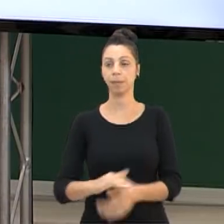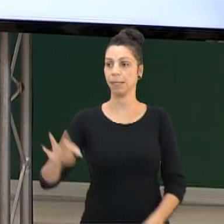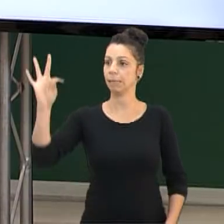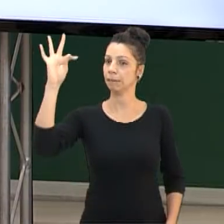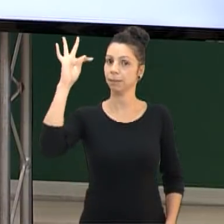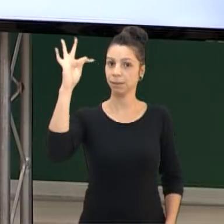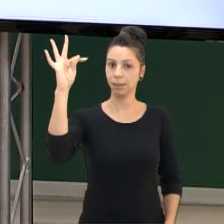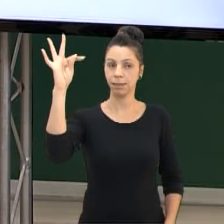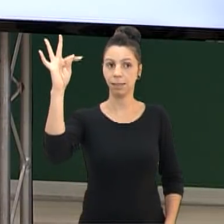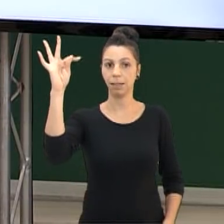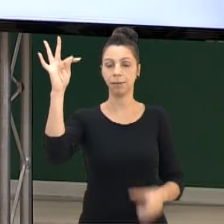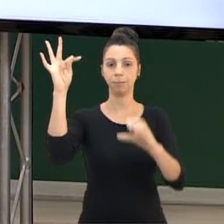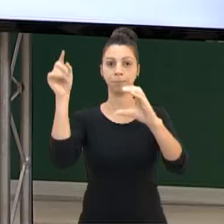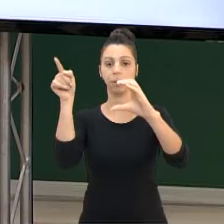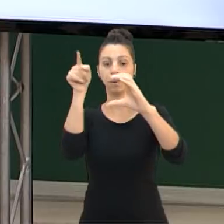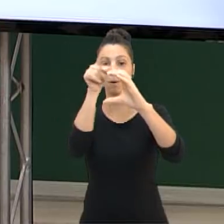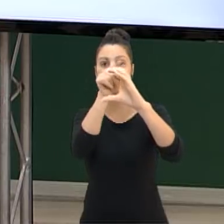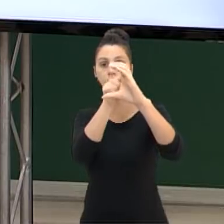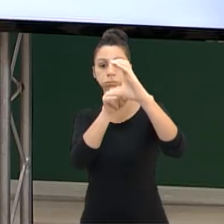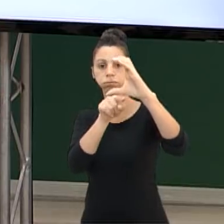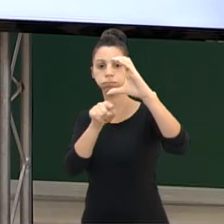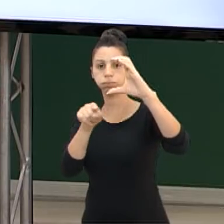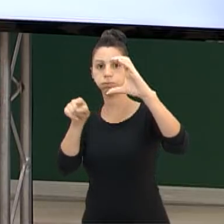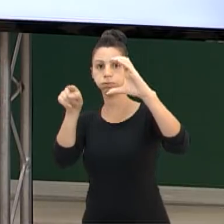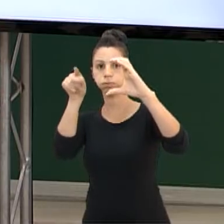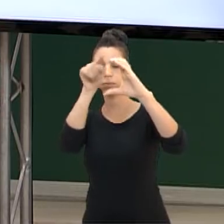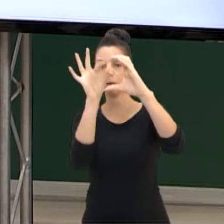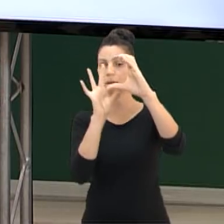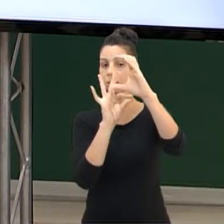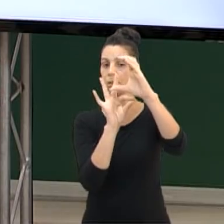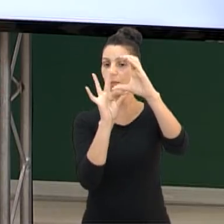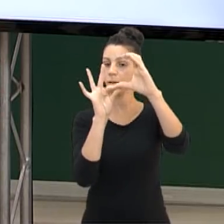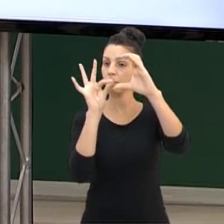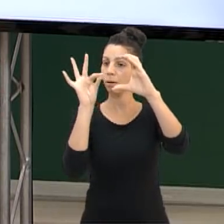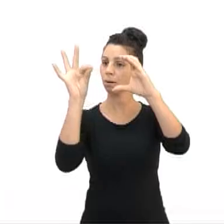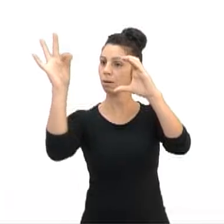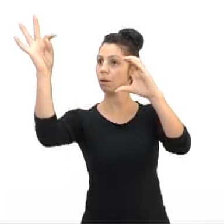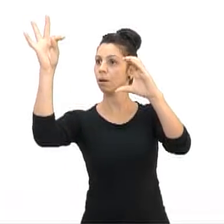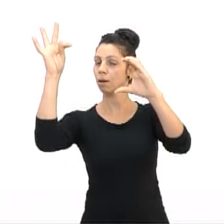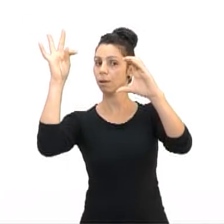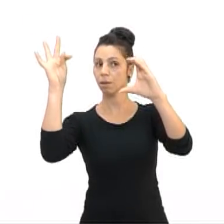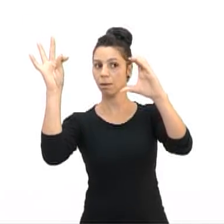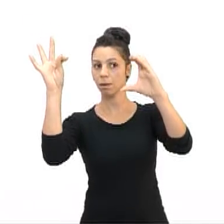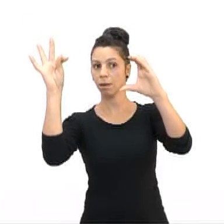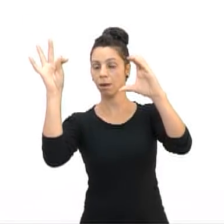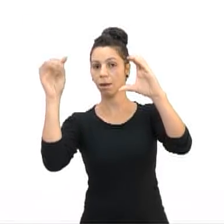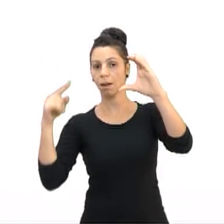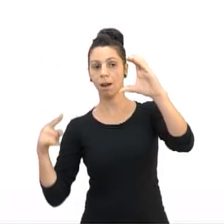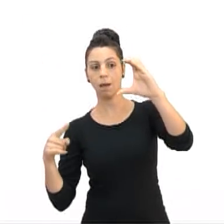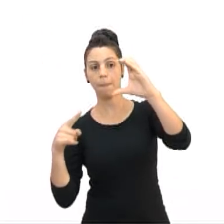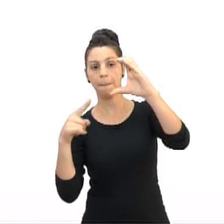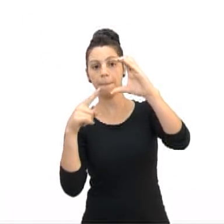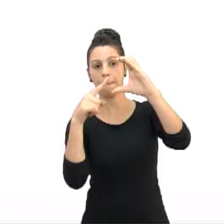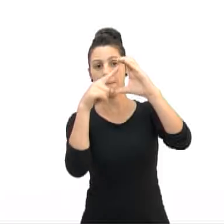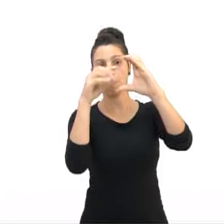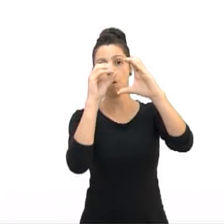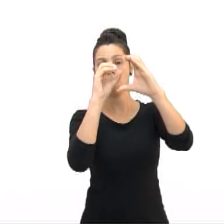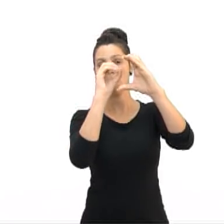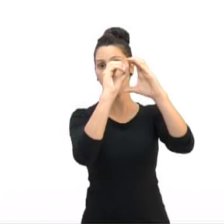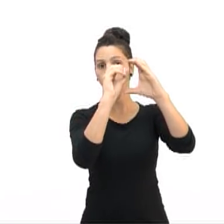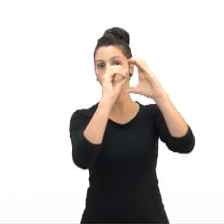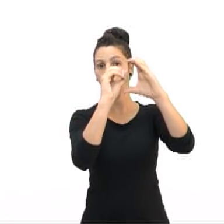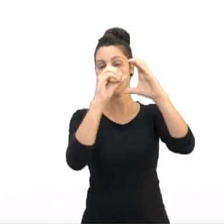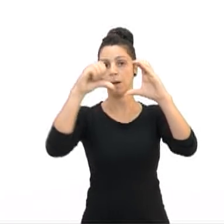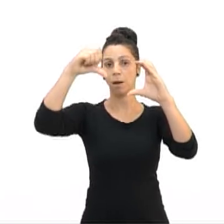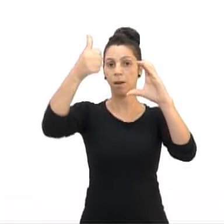uma circunferência de centro O, com 10 centímetros de raio, indicando por D